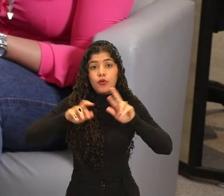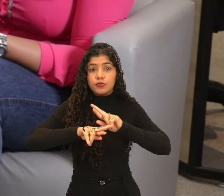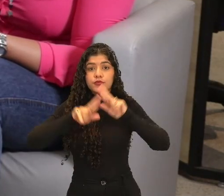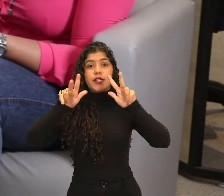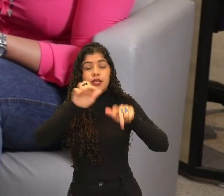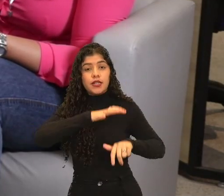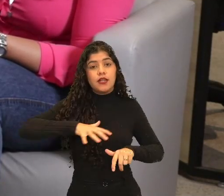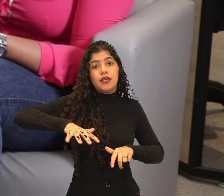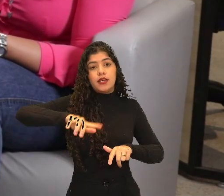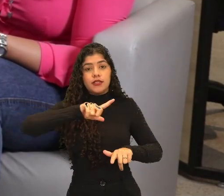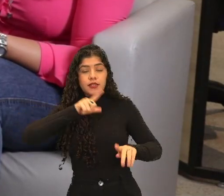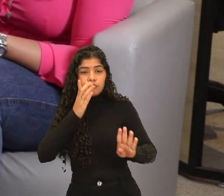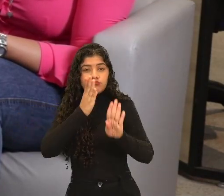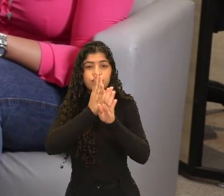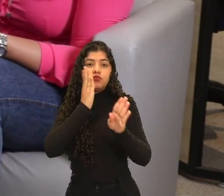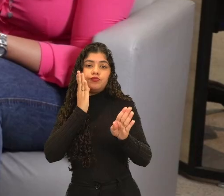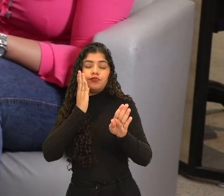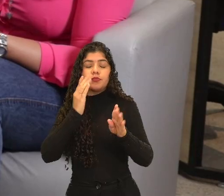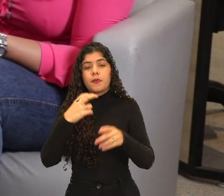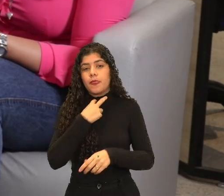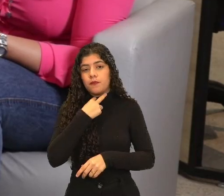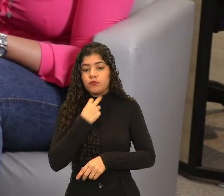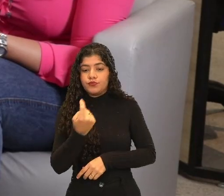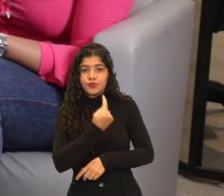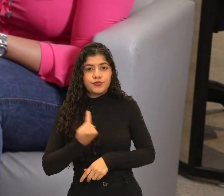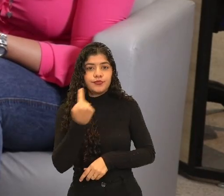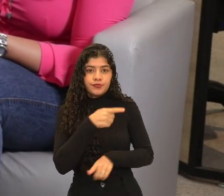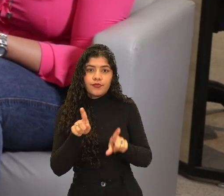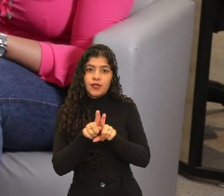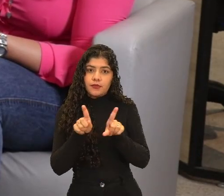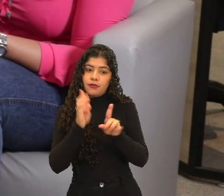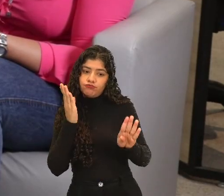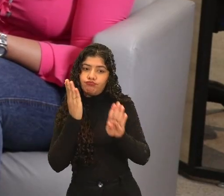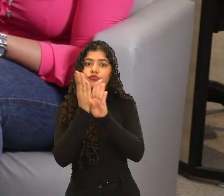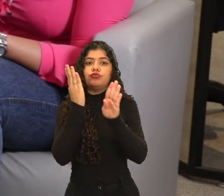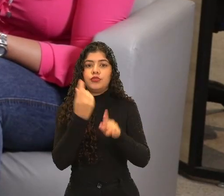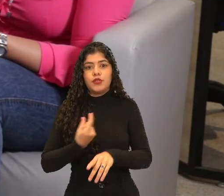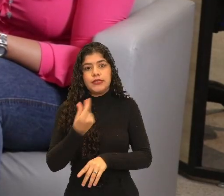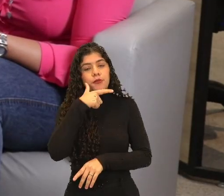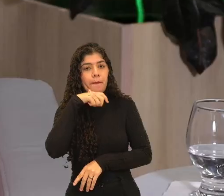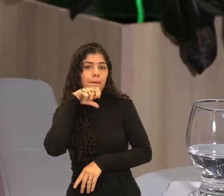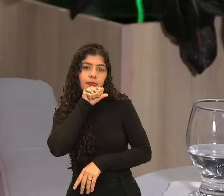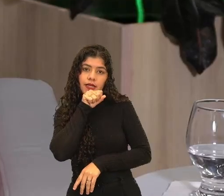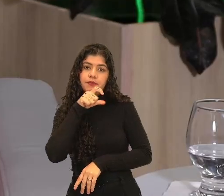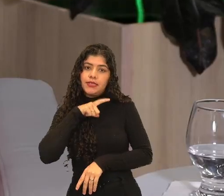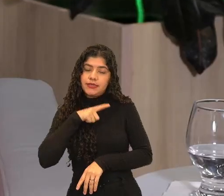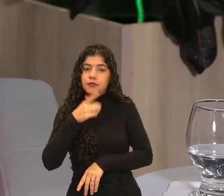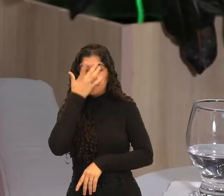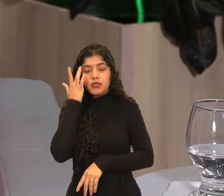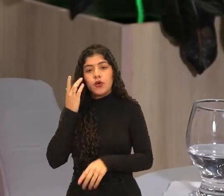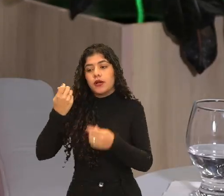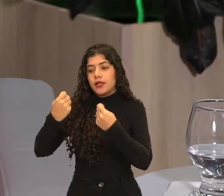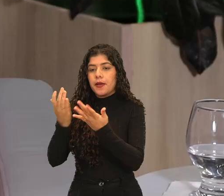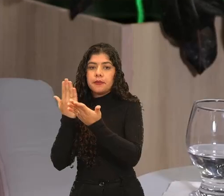fechar um diagnóstico. A gente na pediatria, a gente não pode sozinho fazer esse diagnóstico. O neuropediatra ele tem uma competência e o psiquiatra infantil